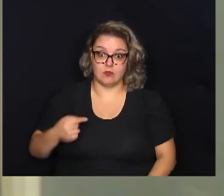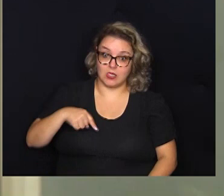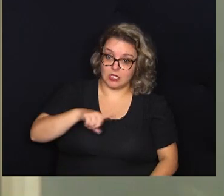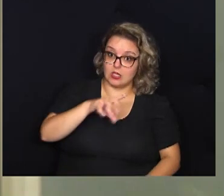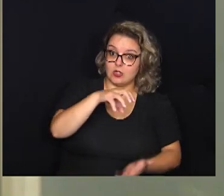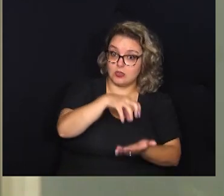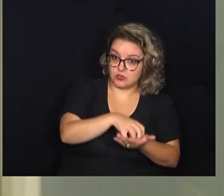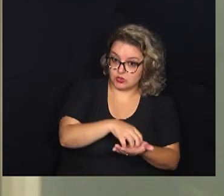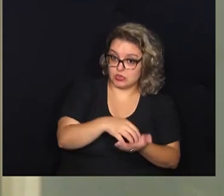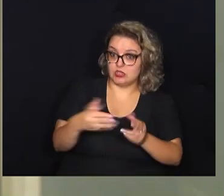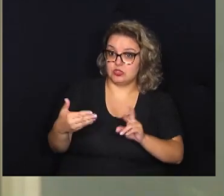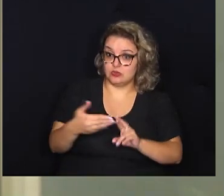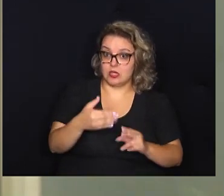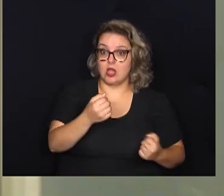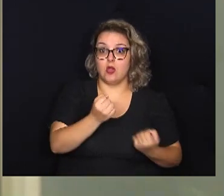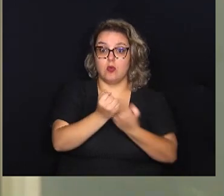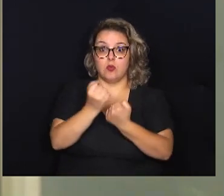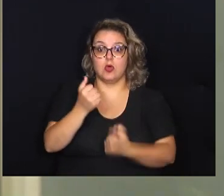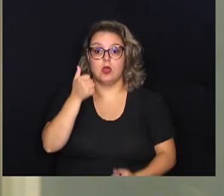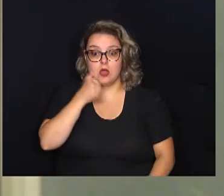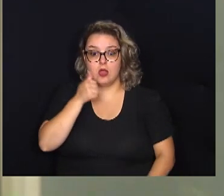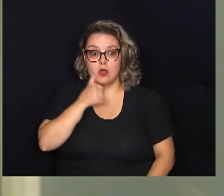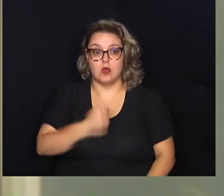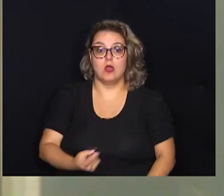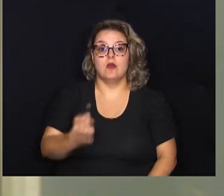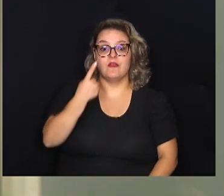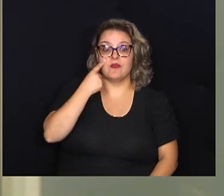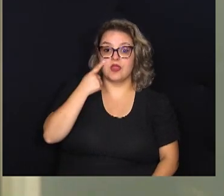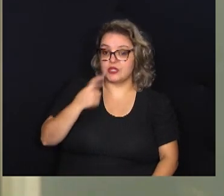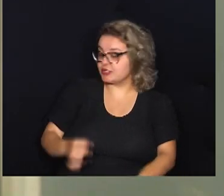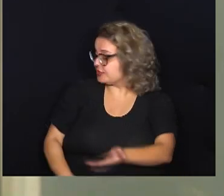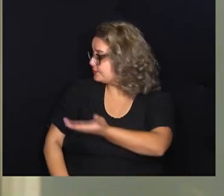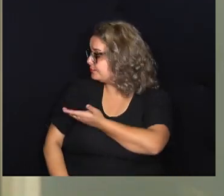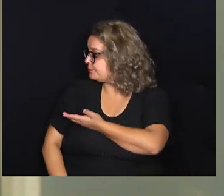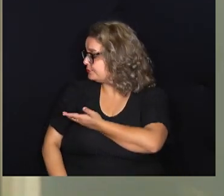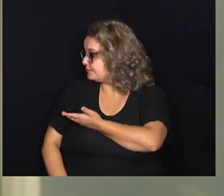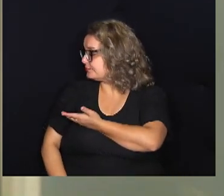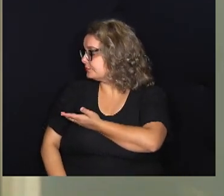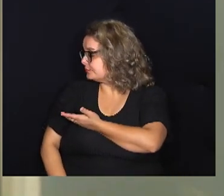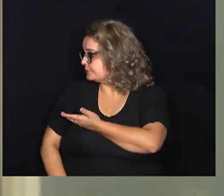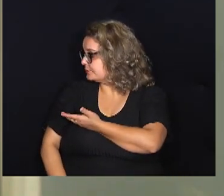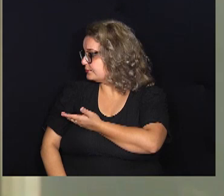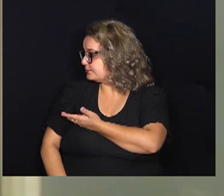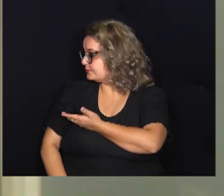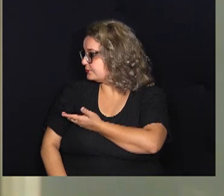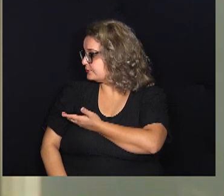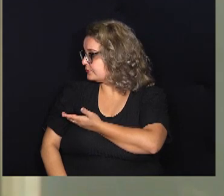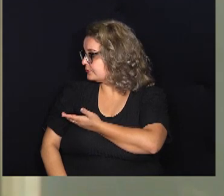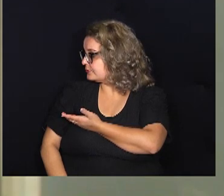Centro de Referência e Apoio à Mulher, que é o CEAMO, que fica na Avenida Francisco Glicério,